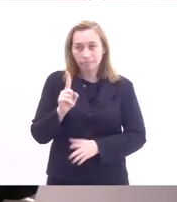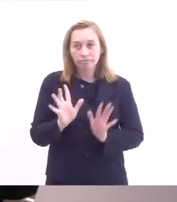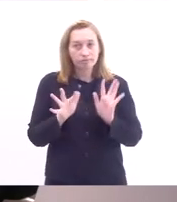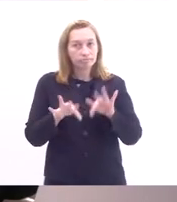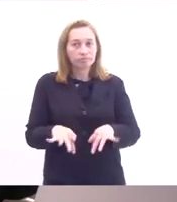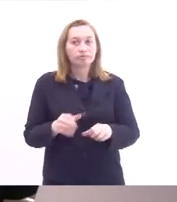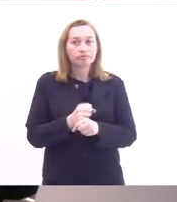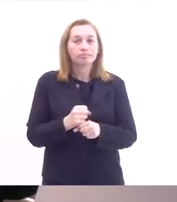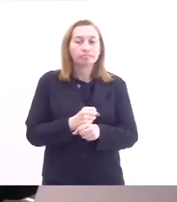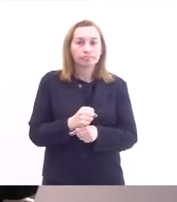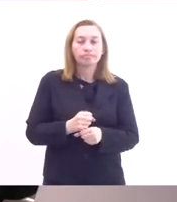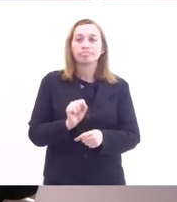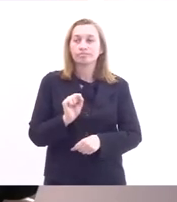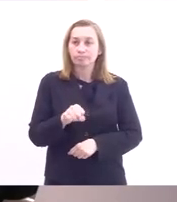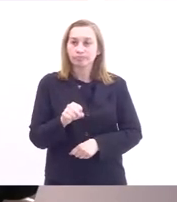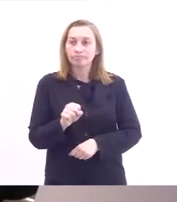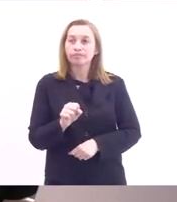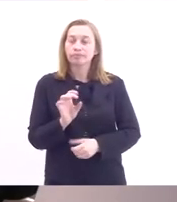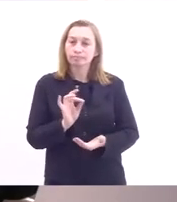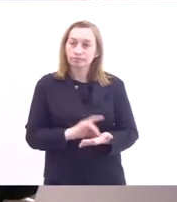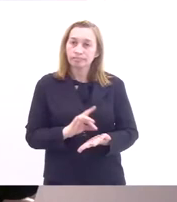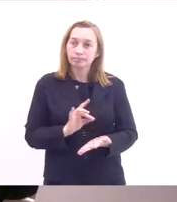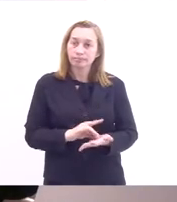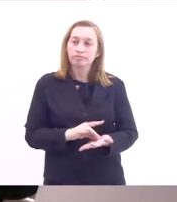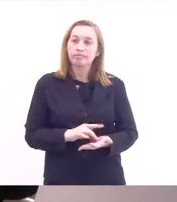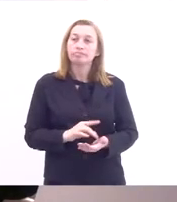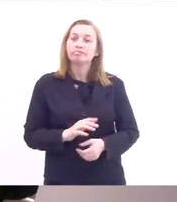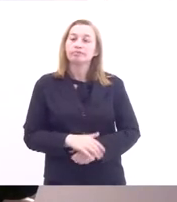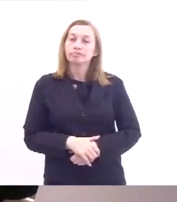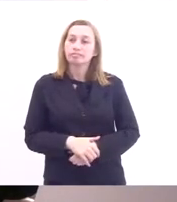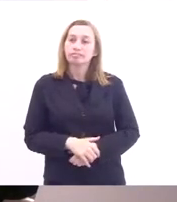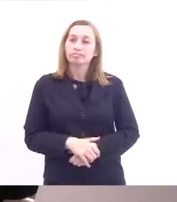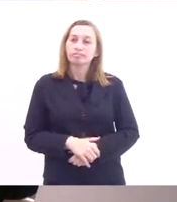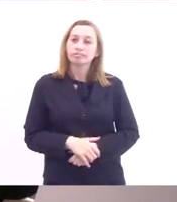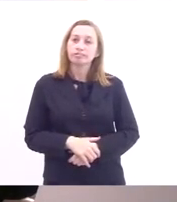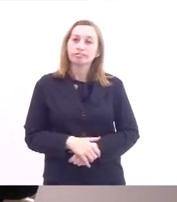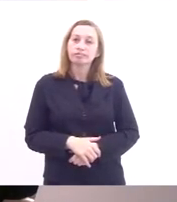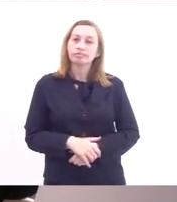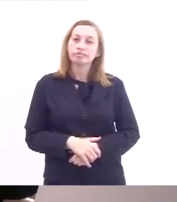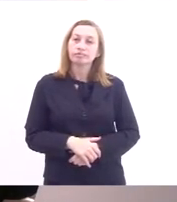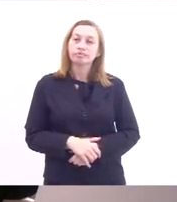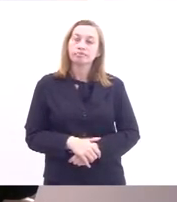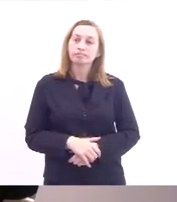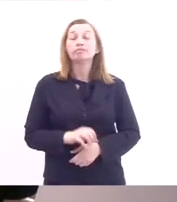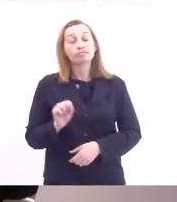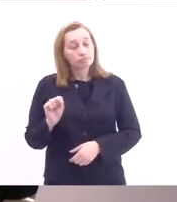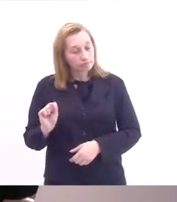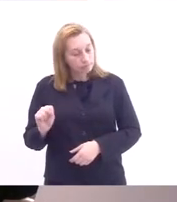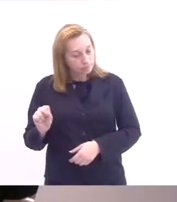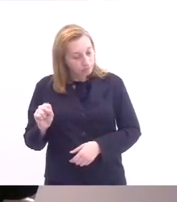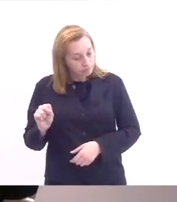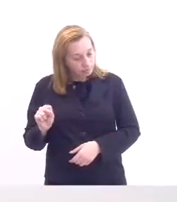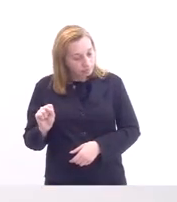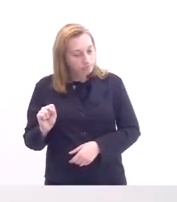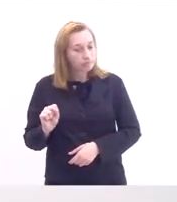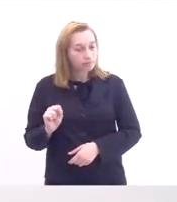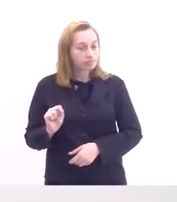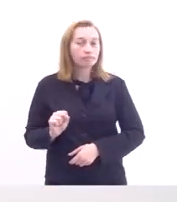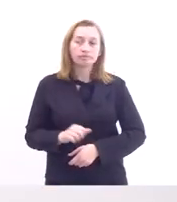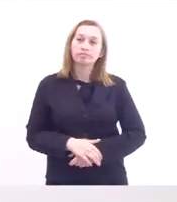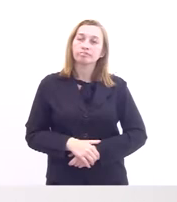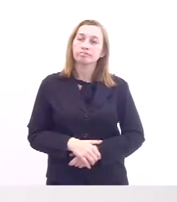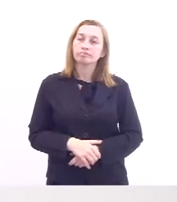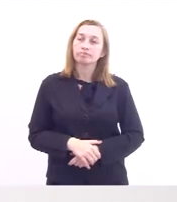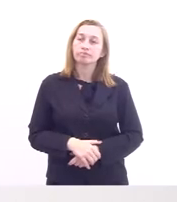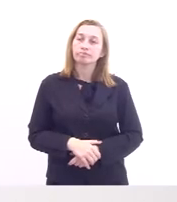está comparando o ano cheio com um quadrimestre. Sim, sim. É uma posição...